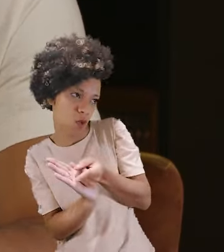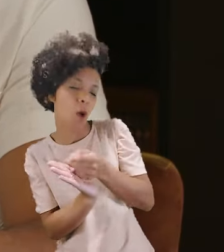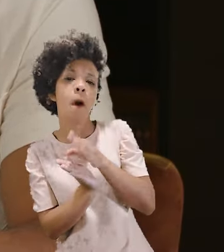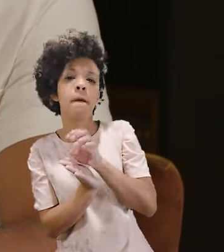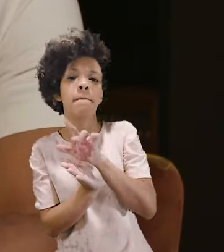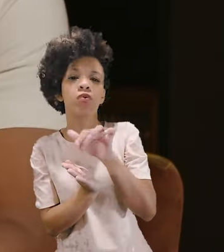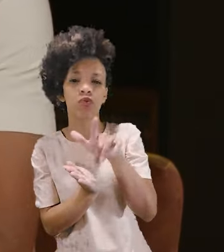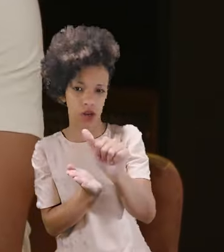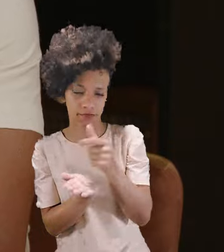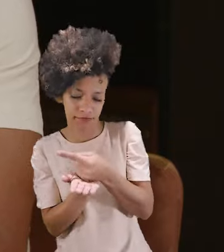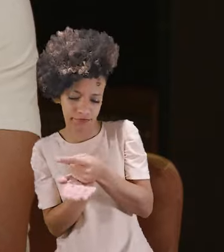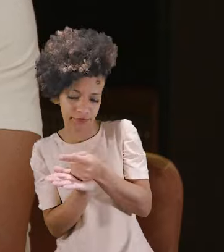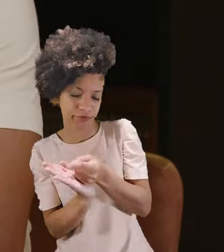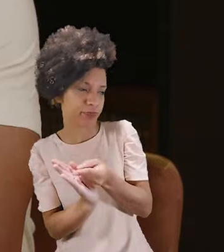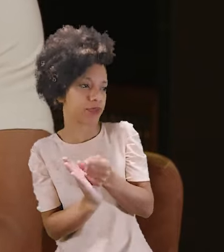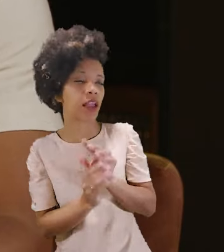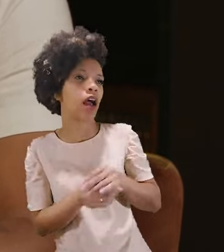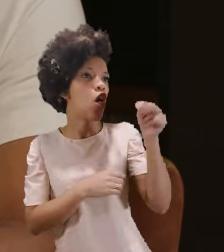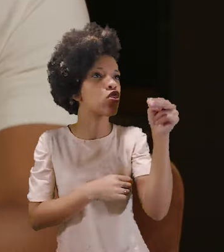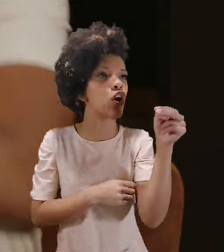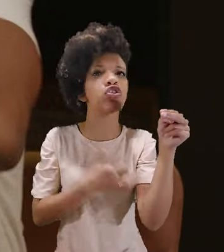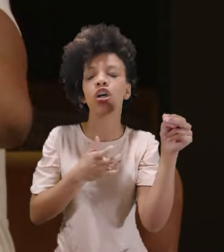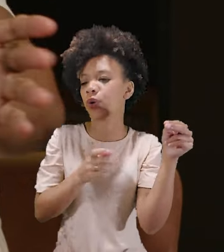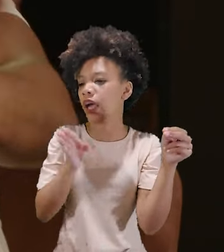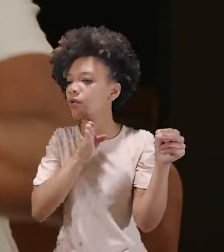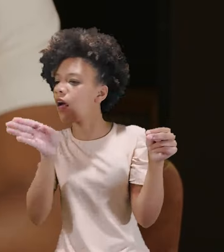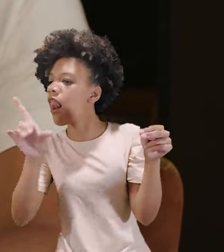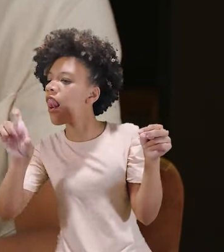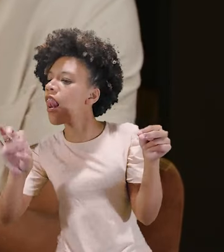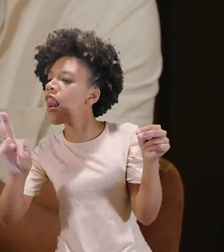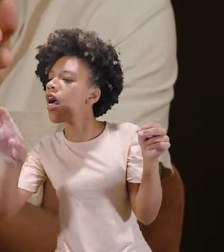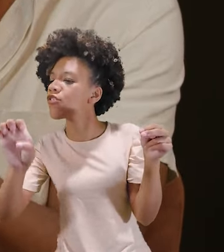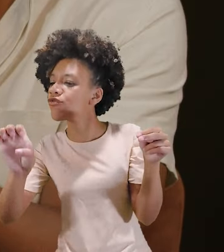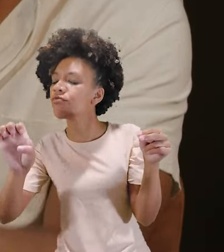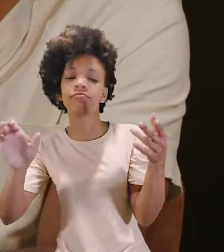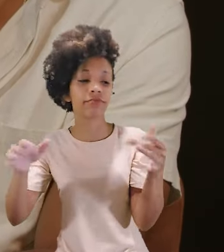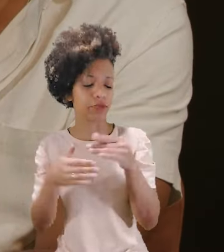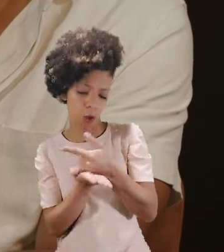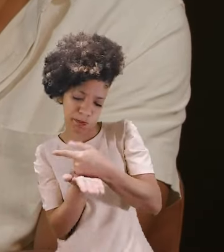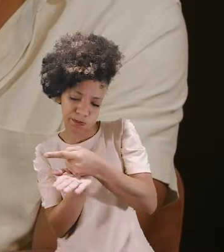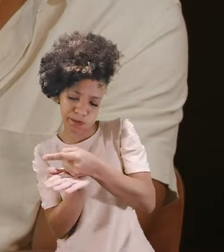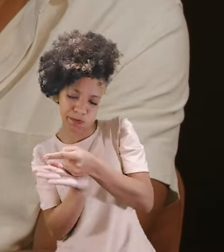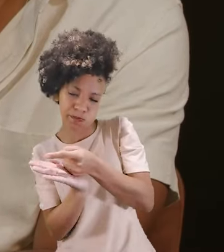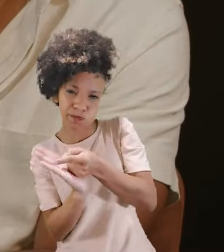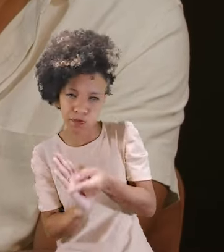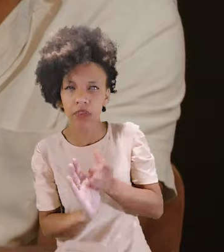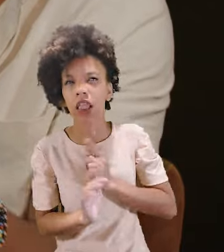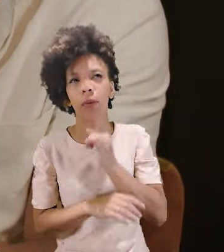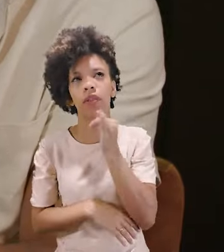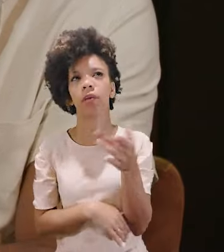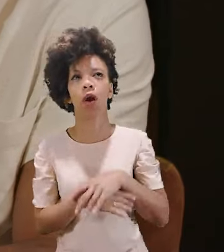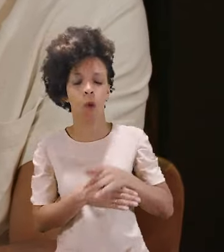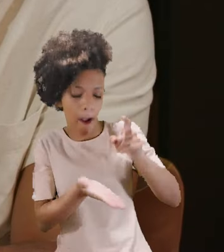que a gente agulha menos aqui vai lá e fala assim lá isso aqui é o norte belezinha Eu quero ir para a direção leste aqui beleza eu boto aqui pela o meu